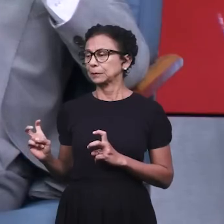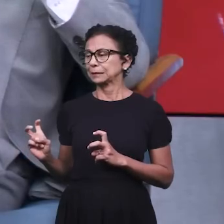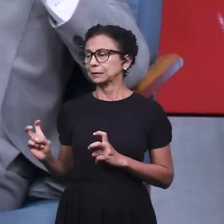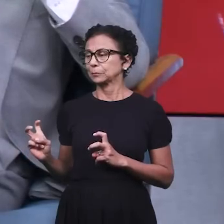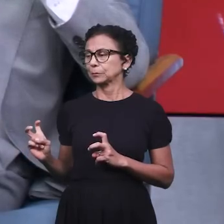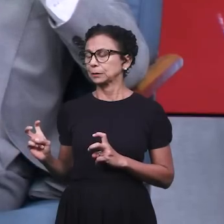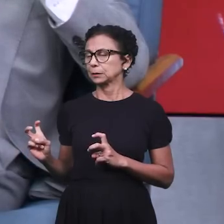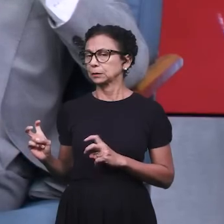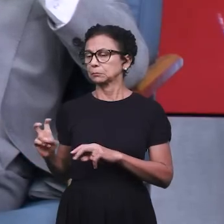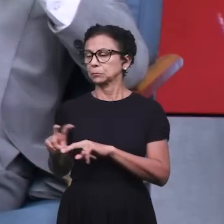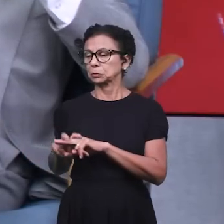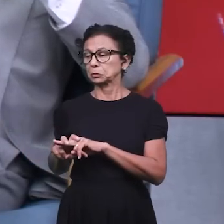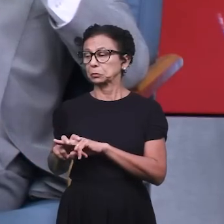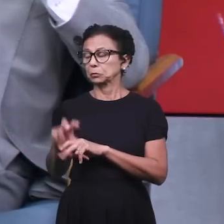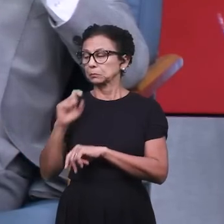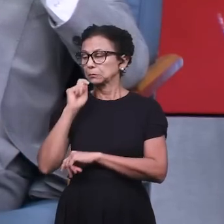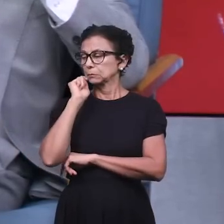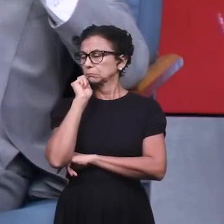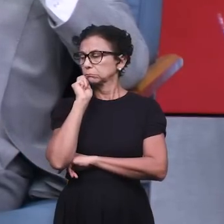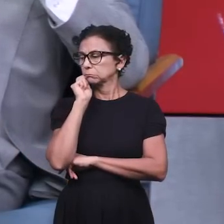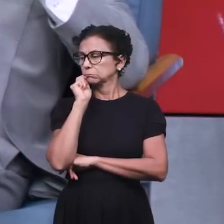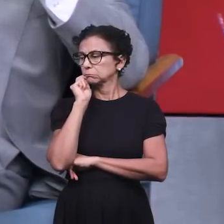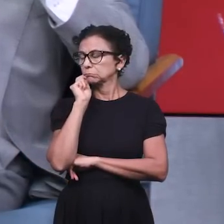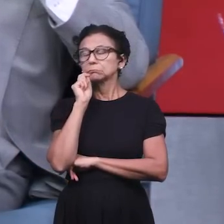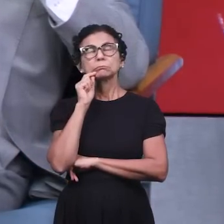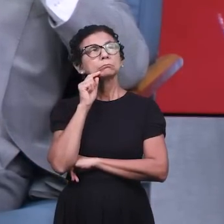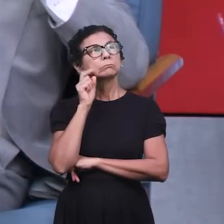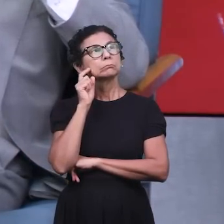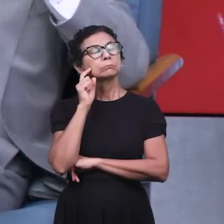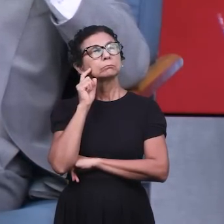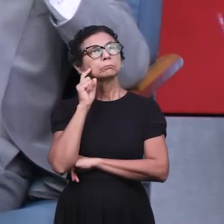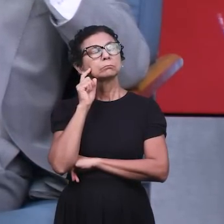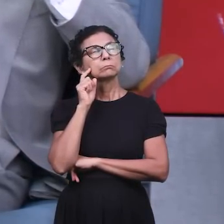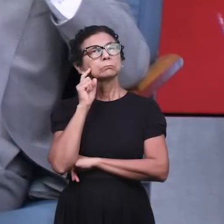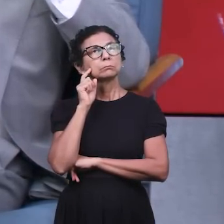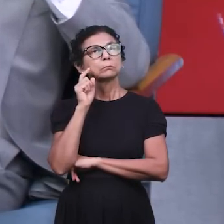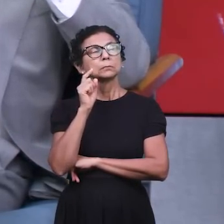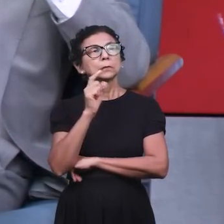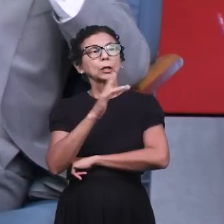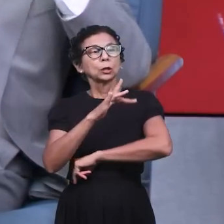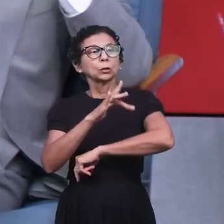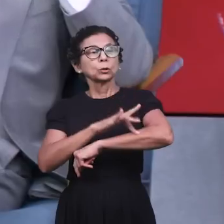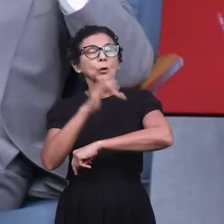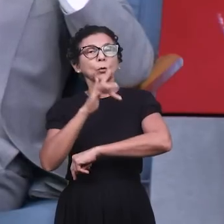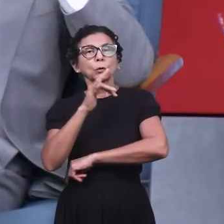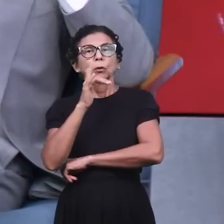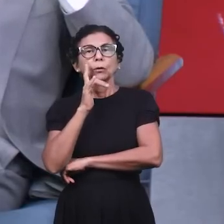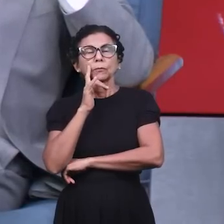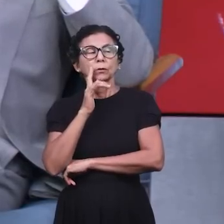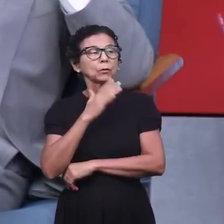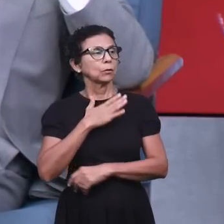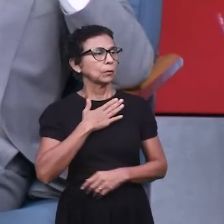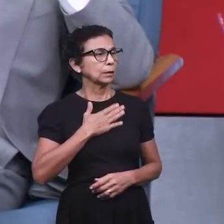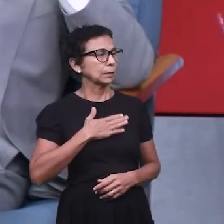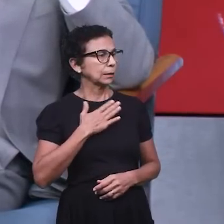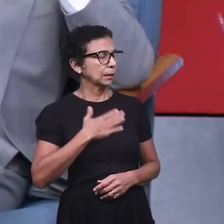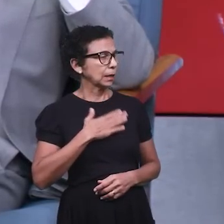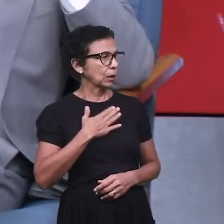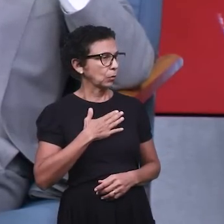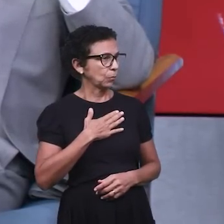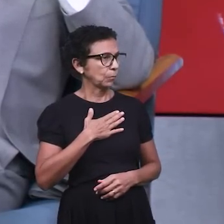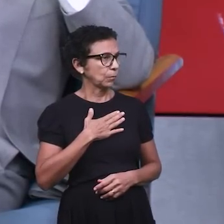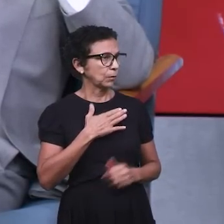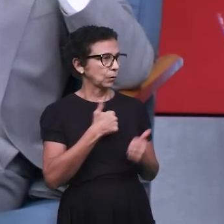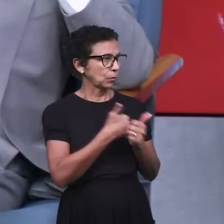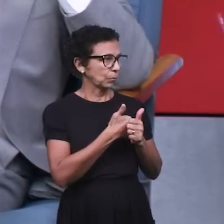varão celestial. Ele sentou do meu lado, tocou no meu braço e disse: fica tranquilo,